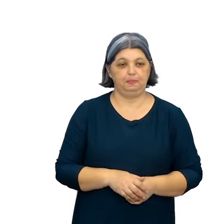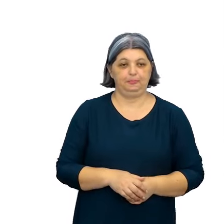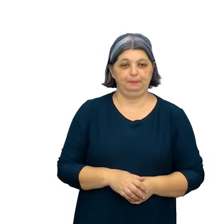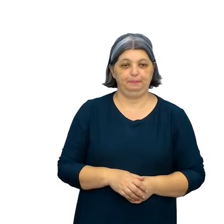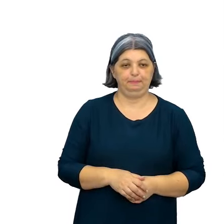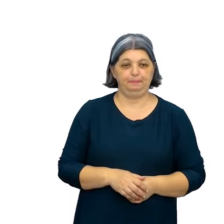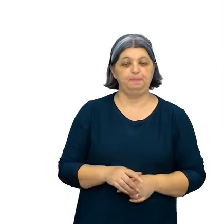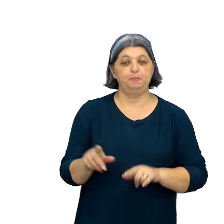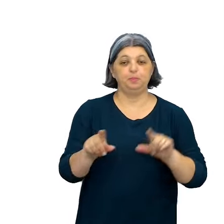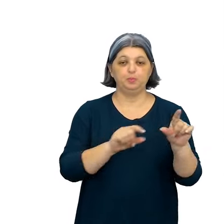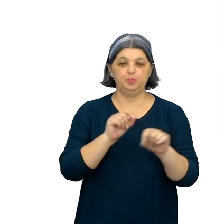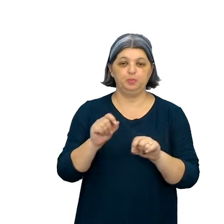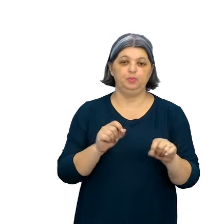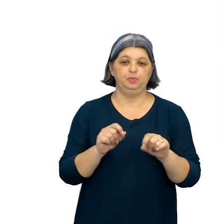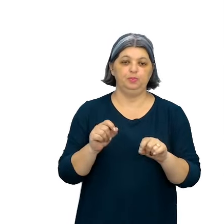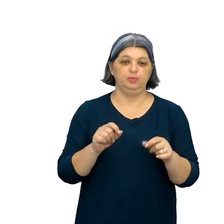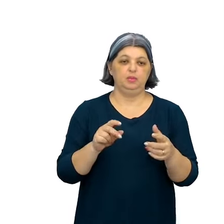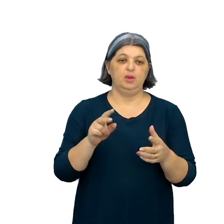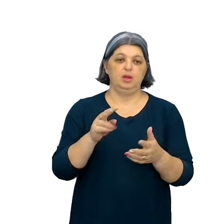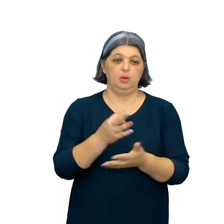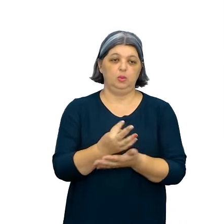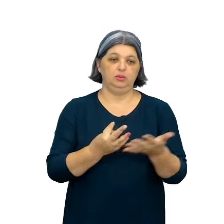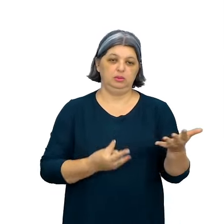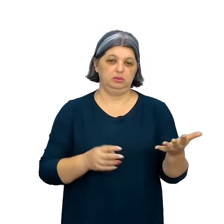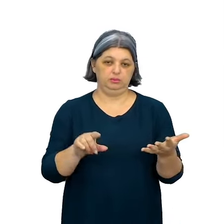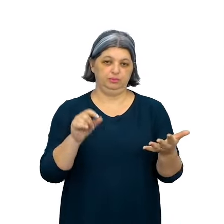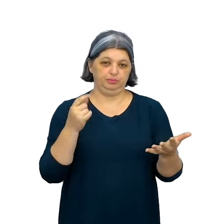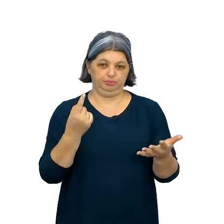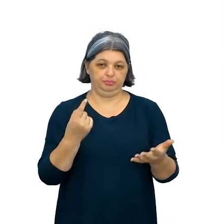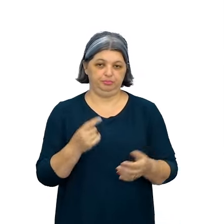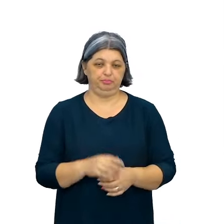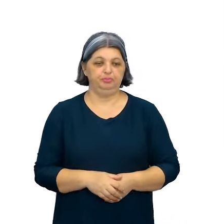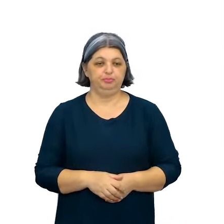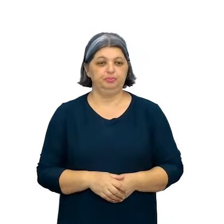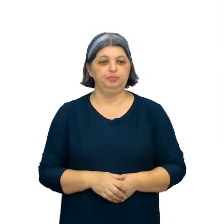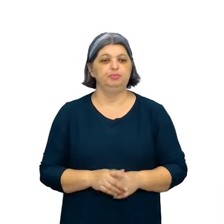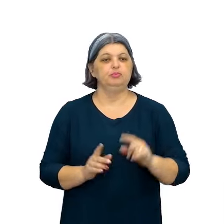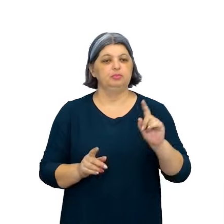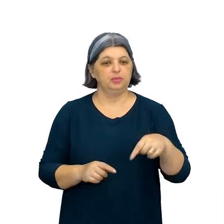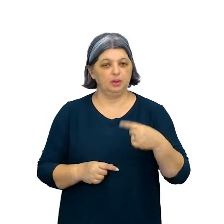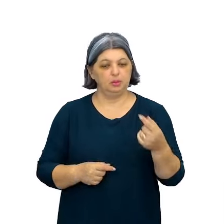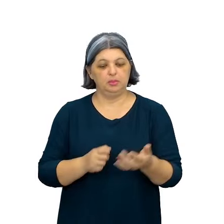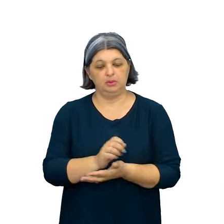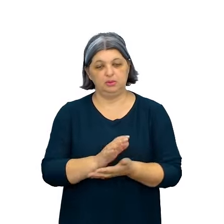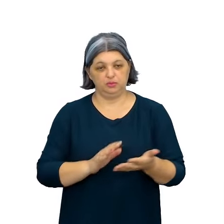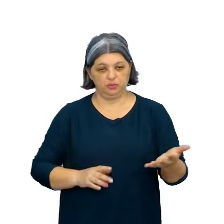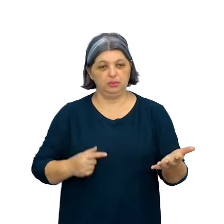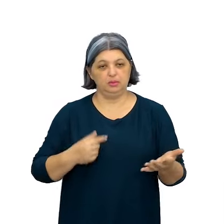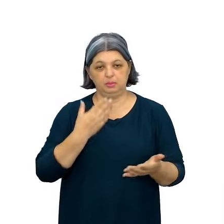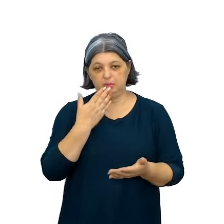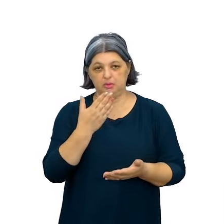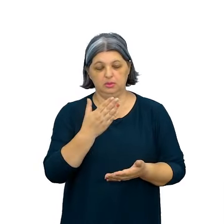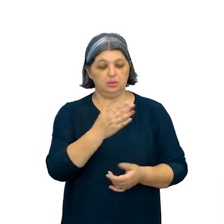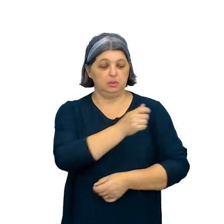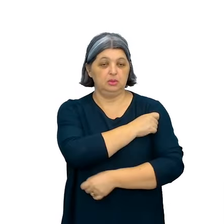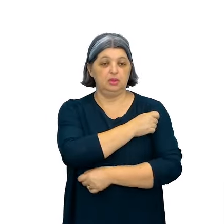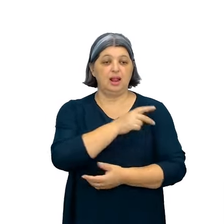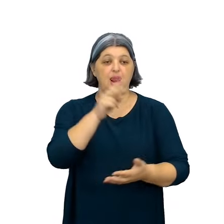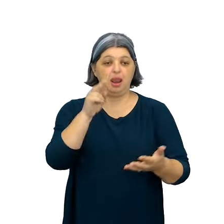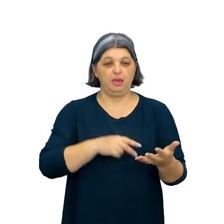que escolham um desses textos, tá? A próxima atividade é pedir para os alunos relerem a